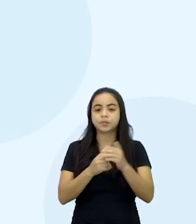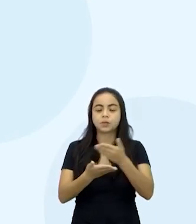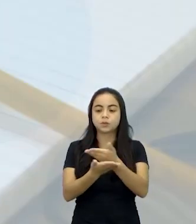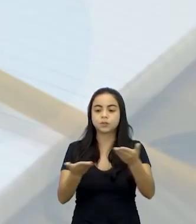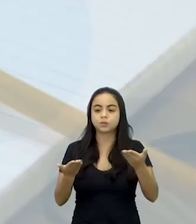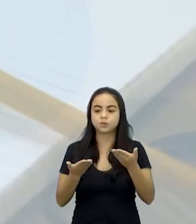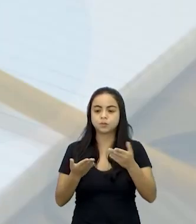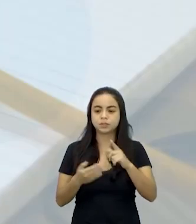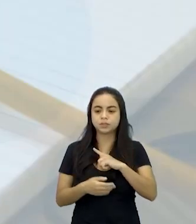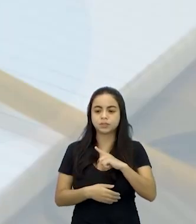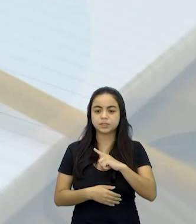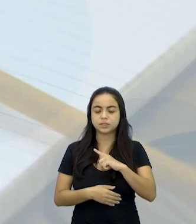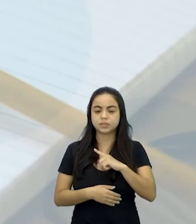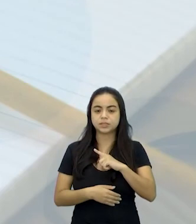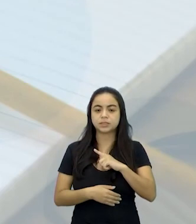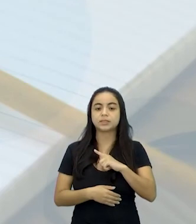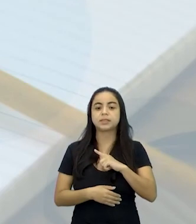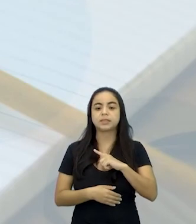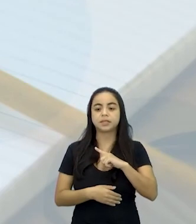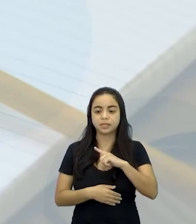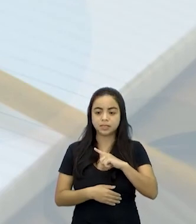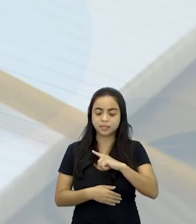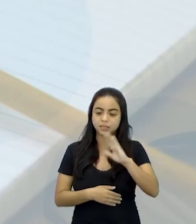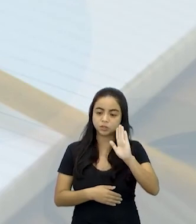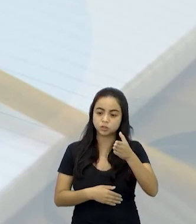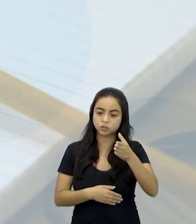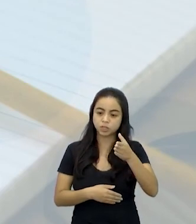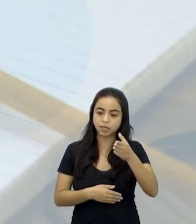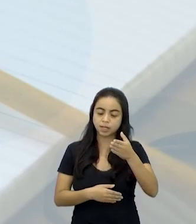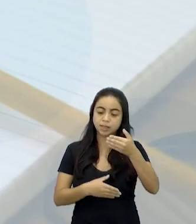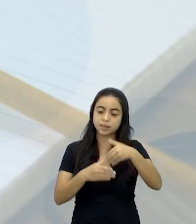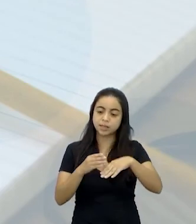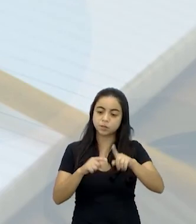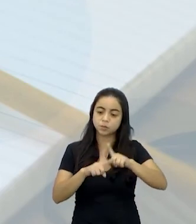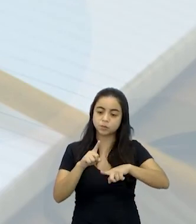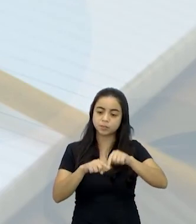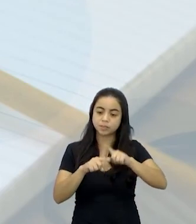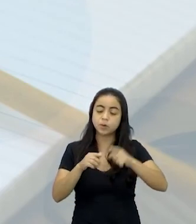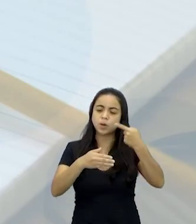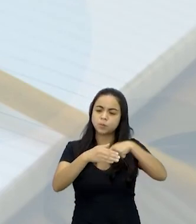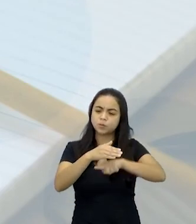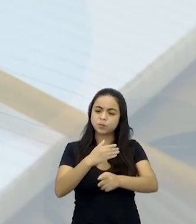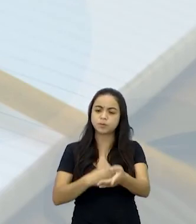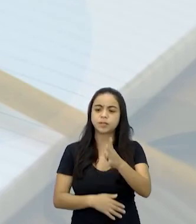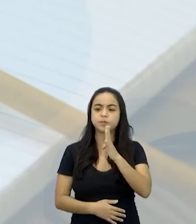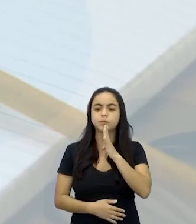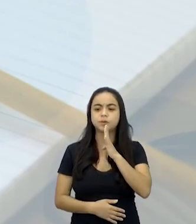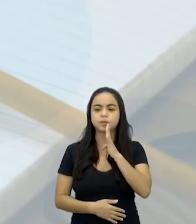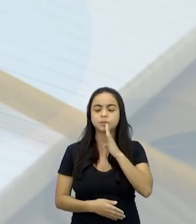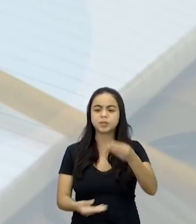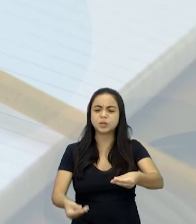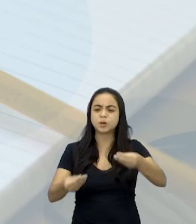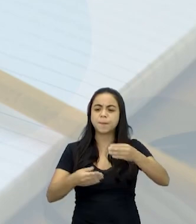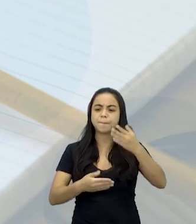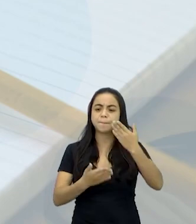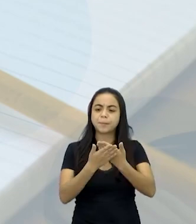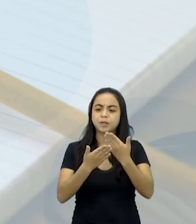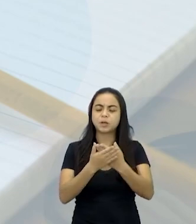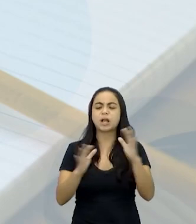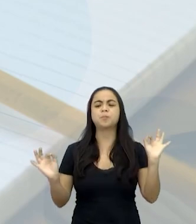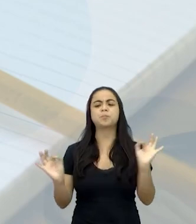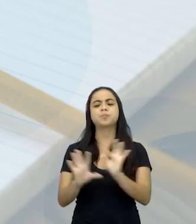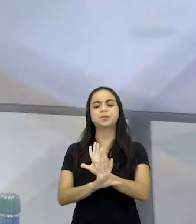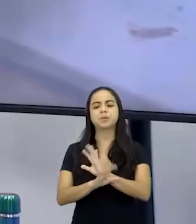vocês têm aí já em mãos, tá bom? Para aprofundar esse conhecimento e já vir preparado para a próxima aula,